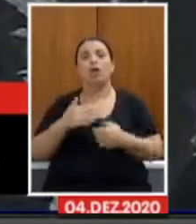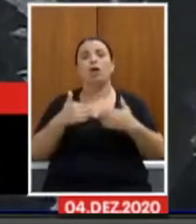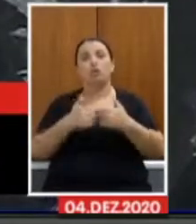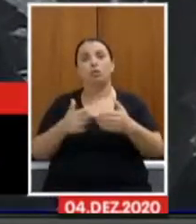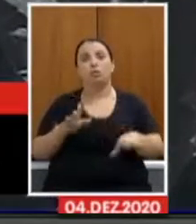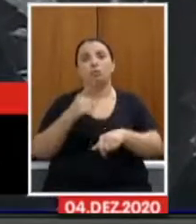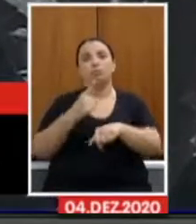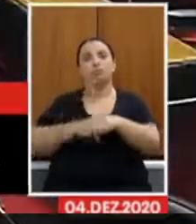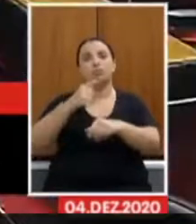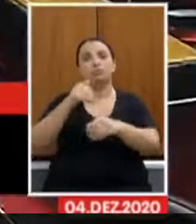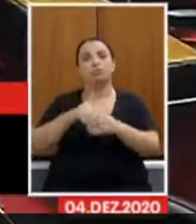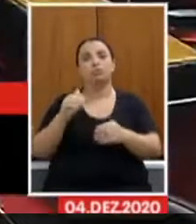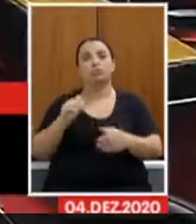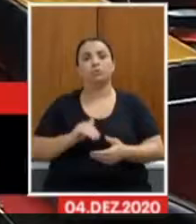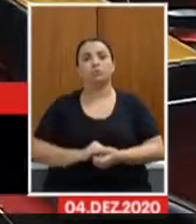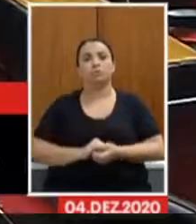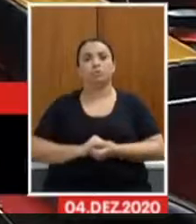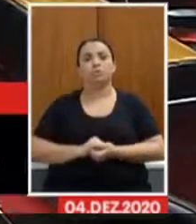em votação.